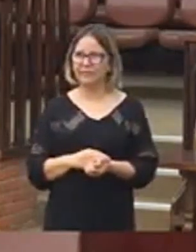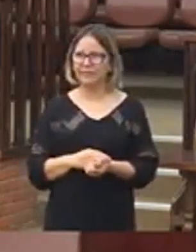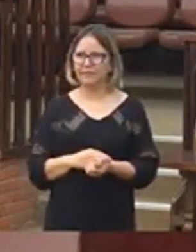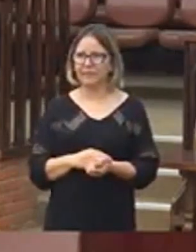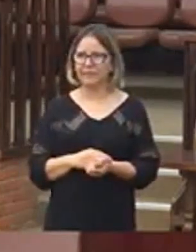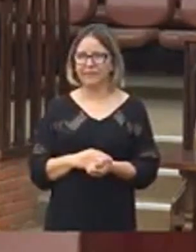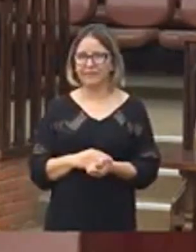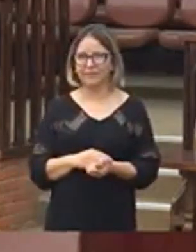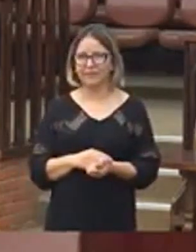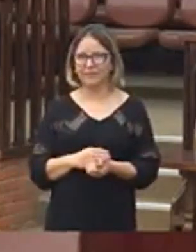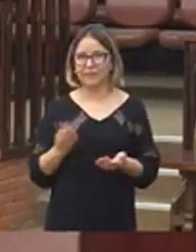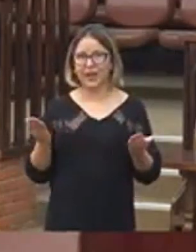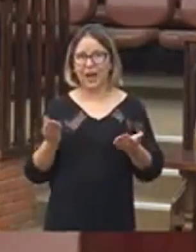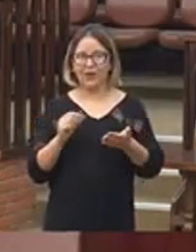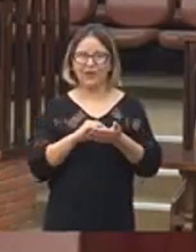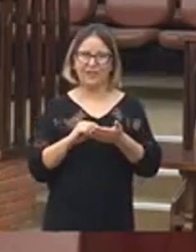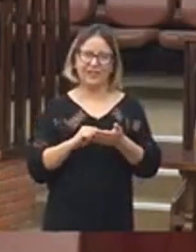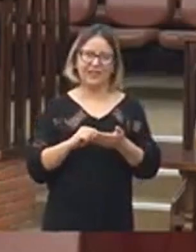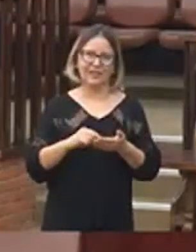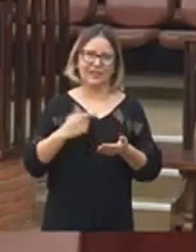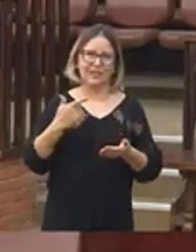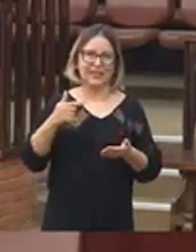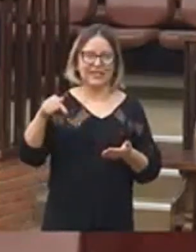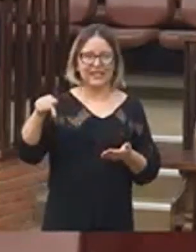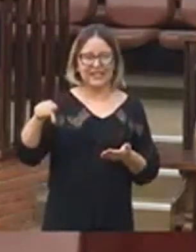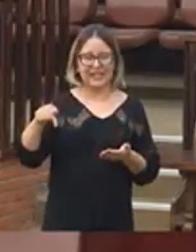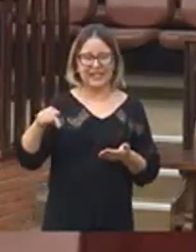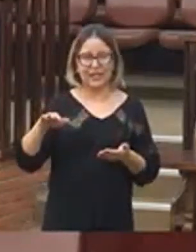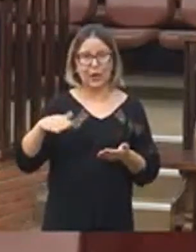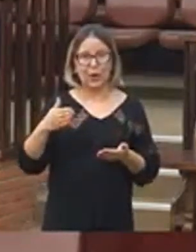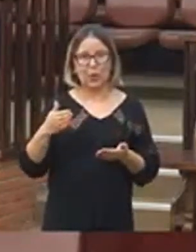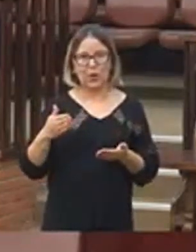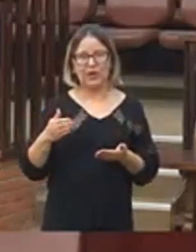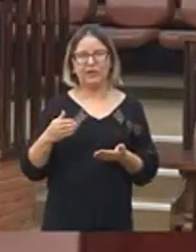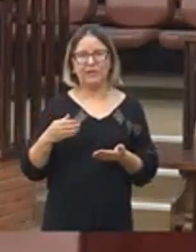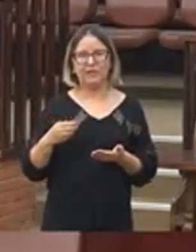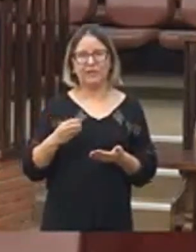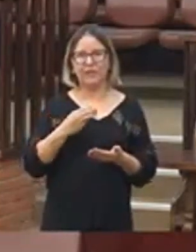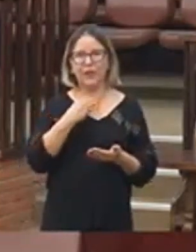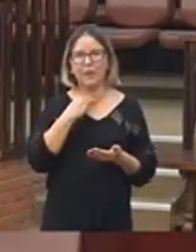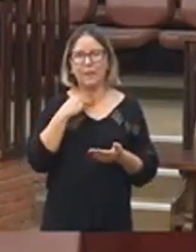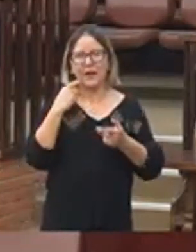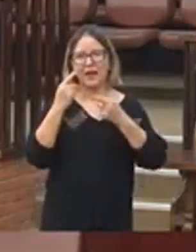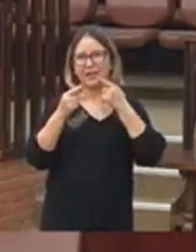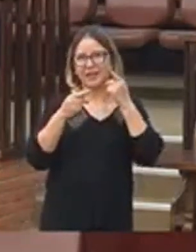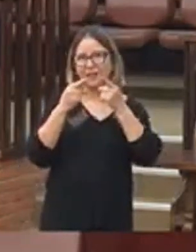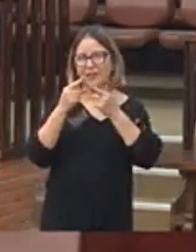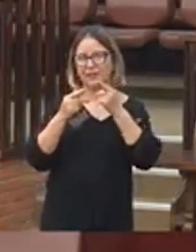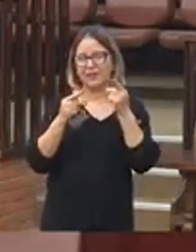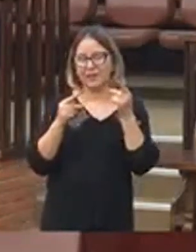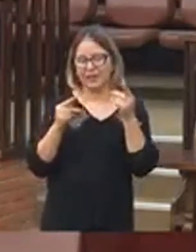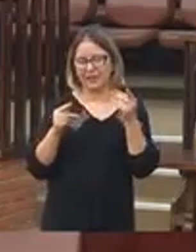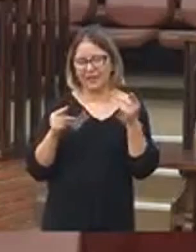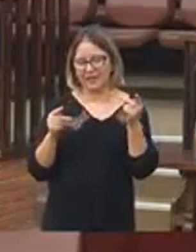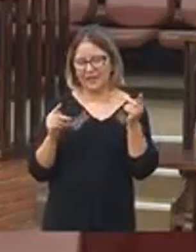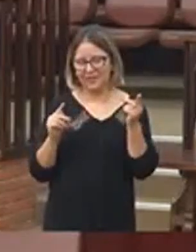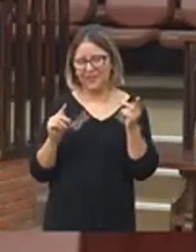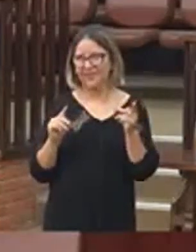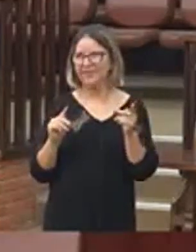Vamos dar uma olhadinha no verso 27, quando ela diz aí que ele...